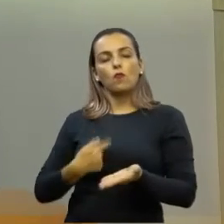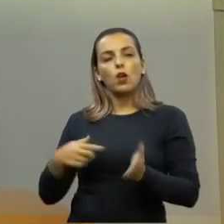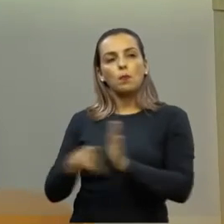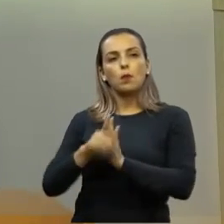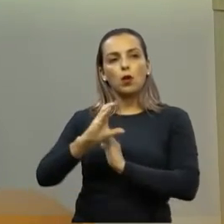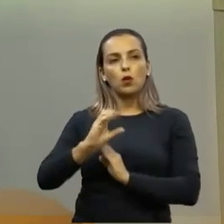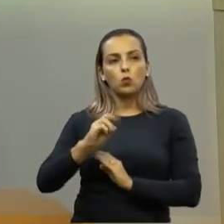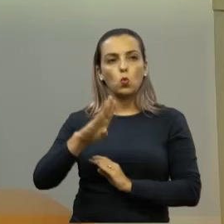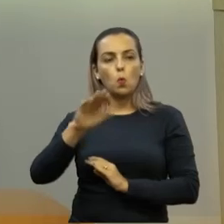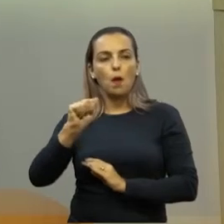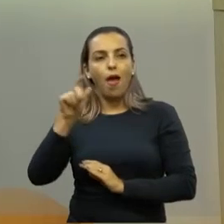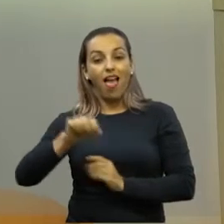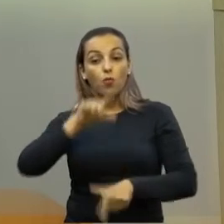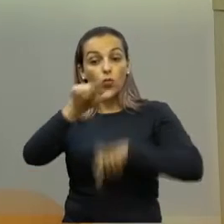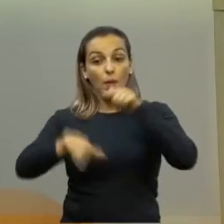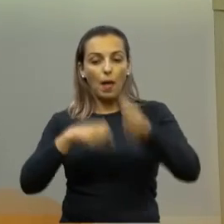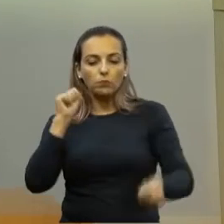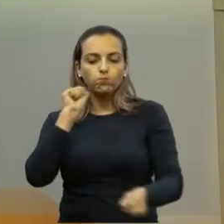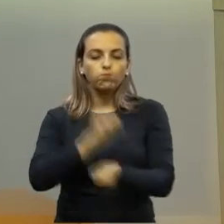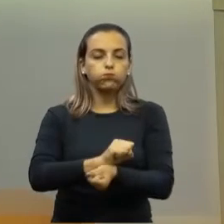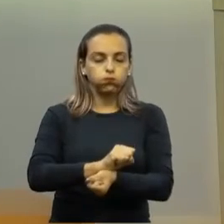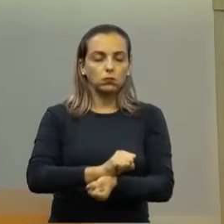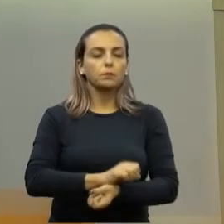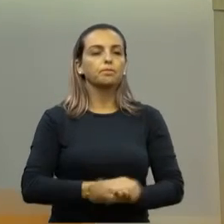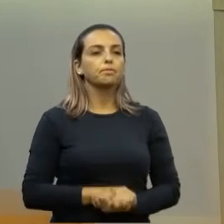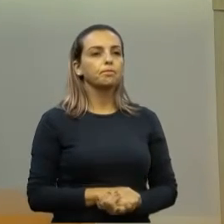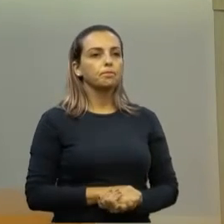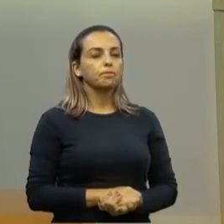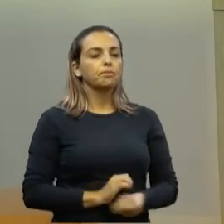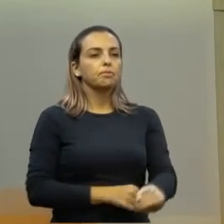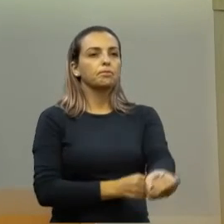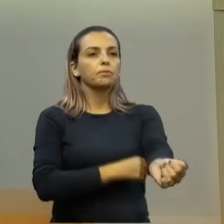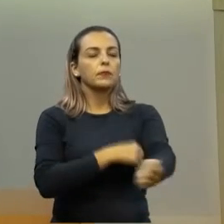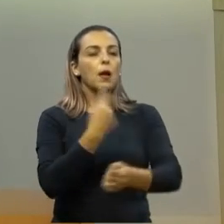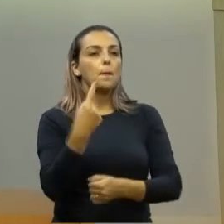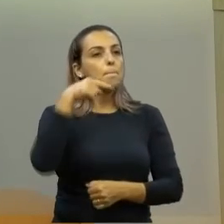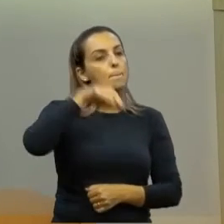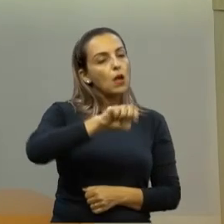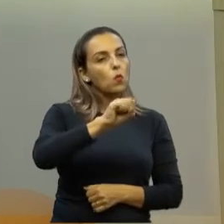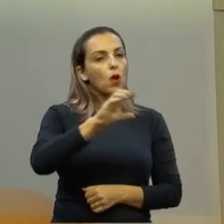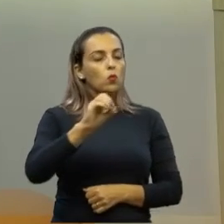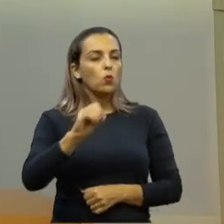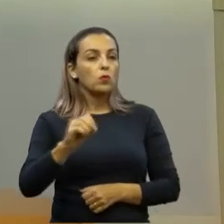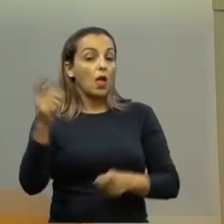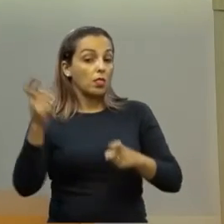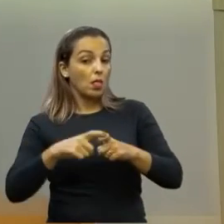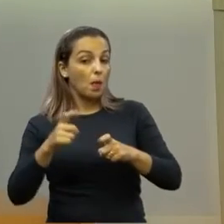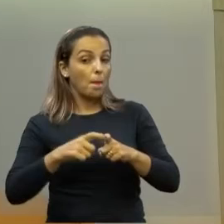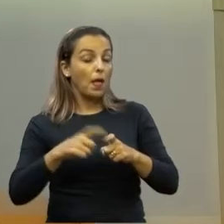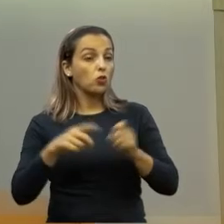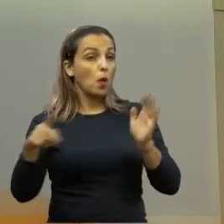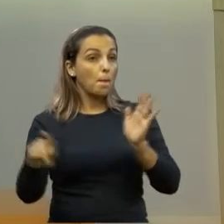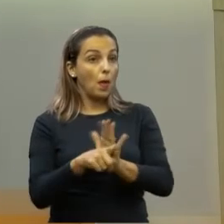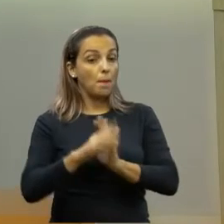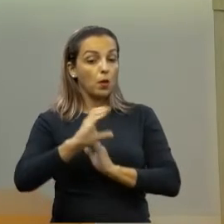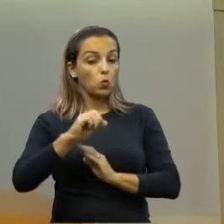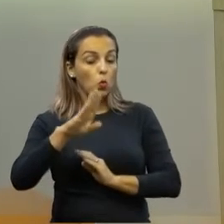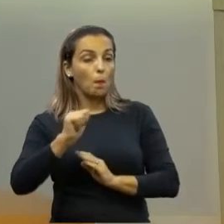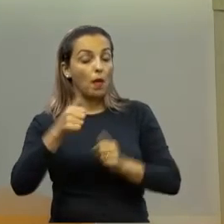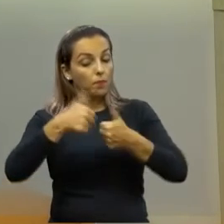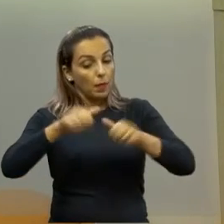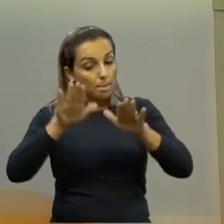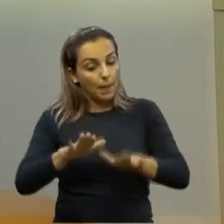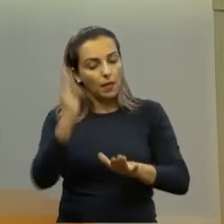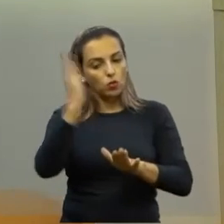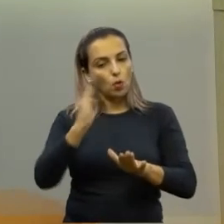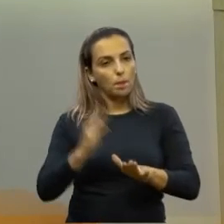com trabalho escravos cerca de 1.800 médicos cubanos permaneceram no Brasil o Ministério da